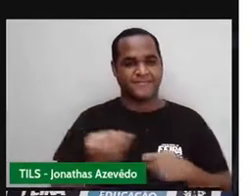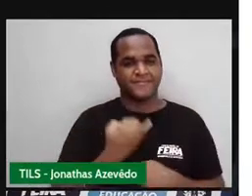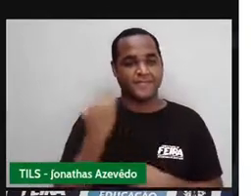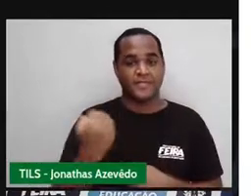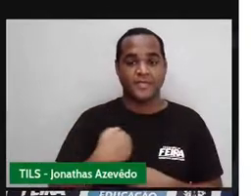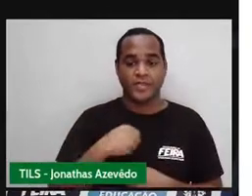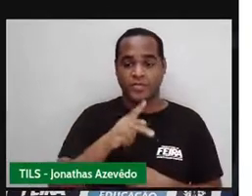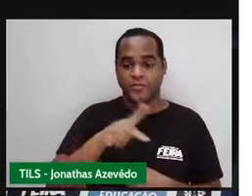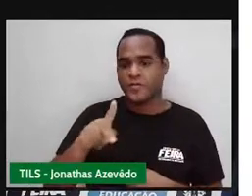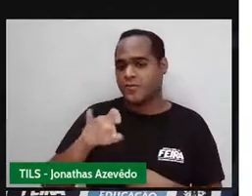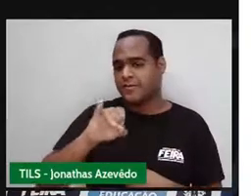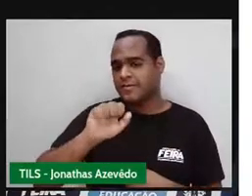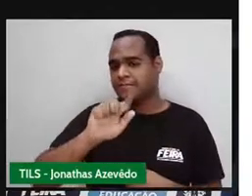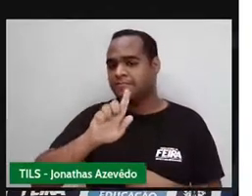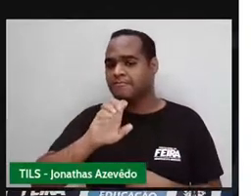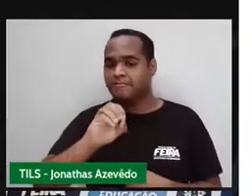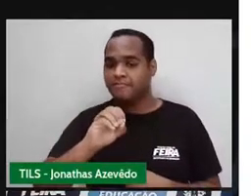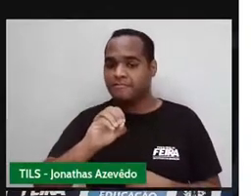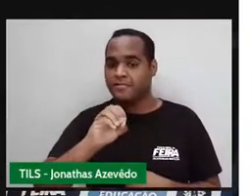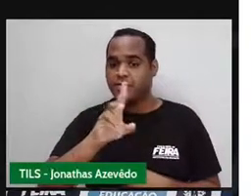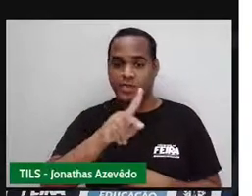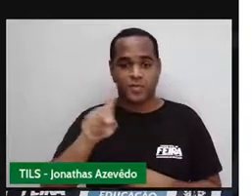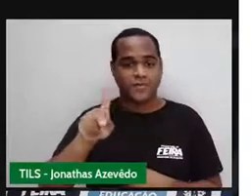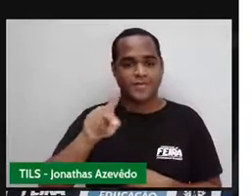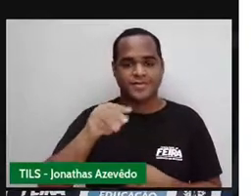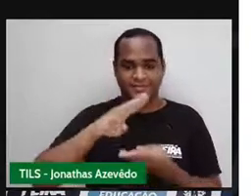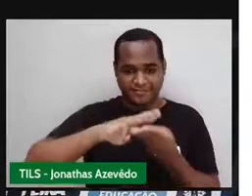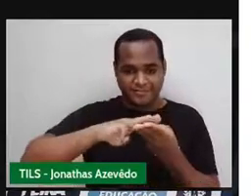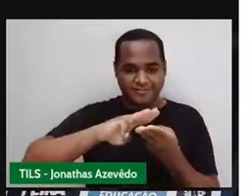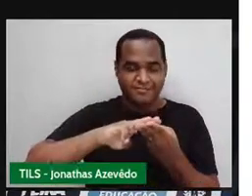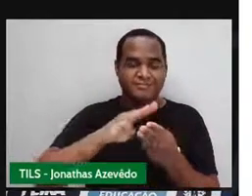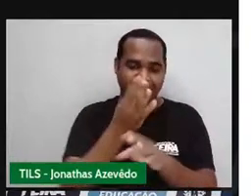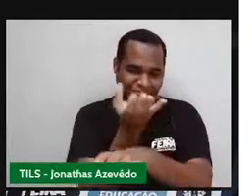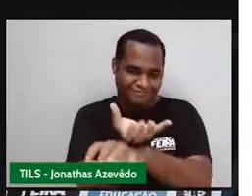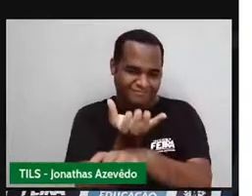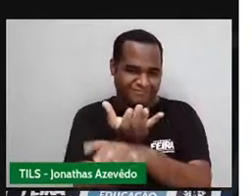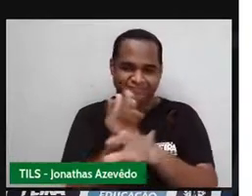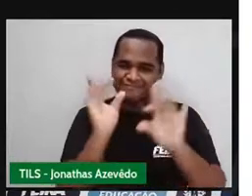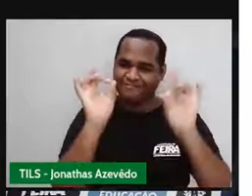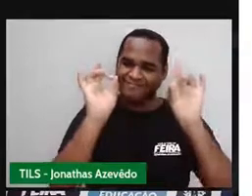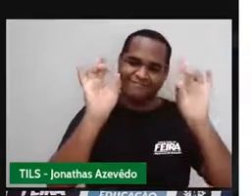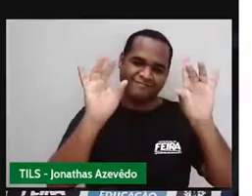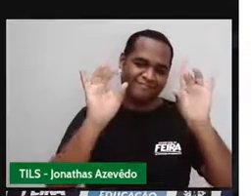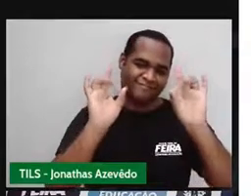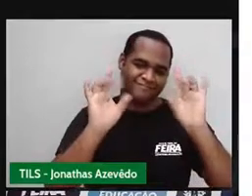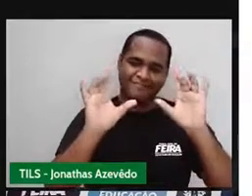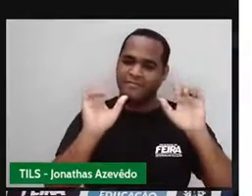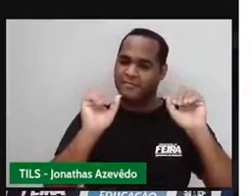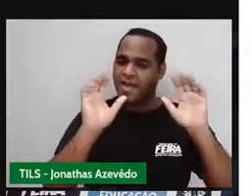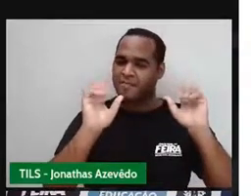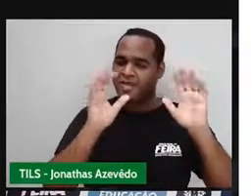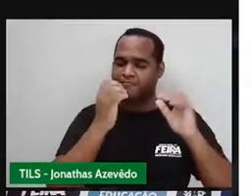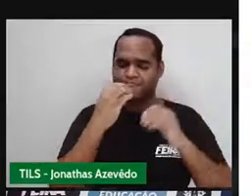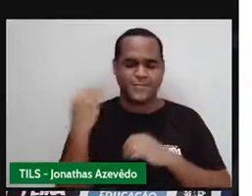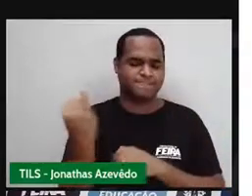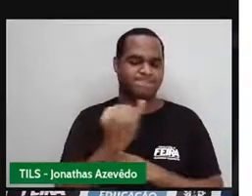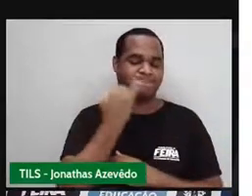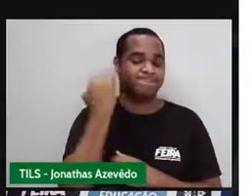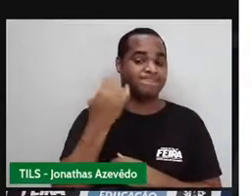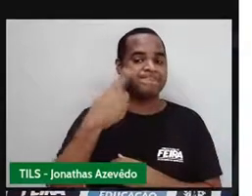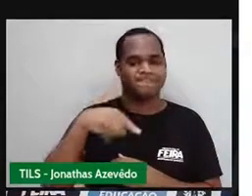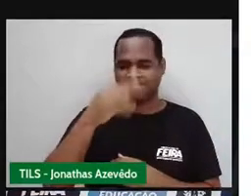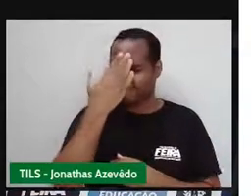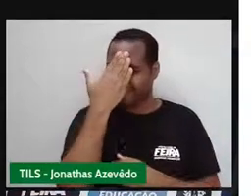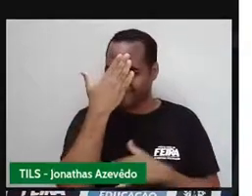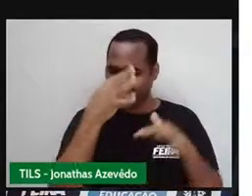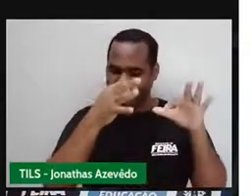eu sou professor Iago Ramos sou professor de matemática essa disciplina que é um show é eu tenho certeza